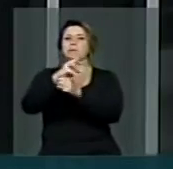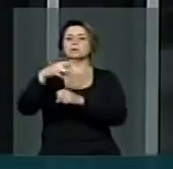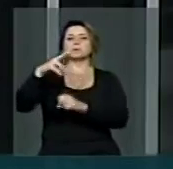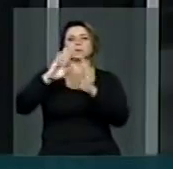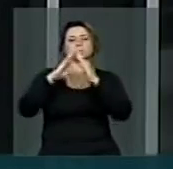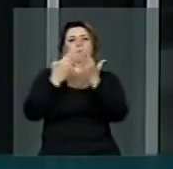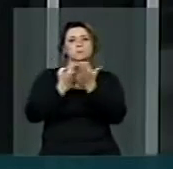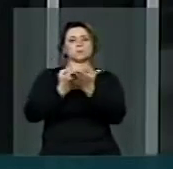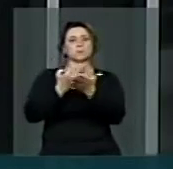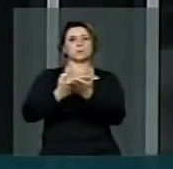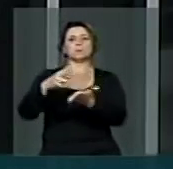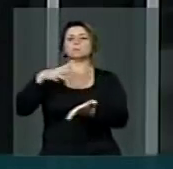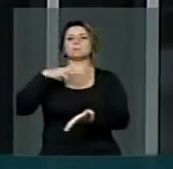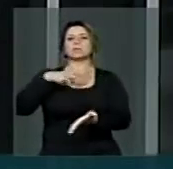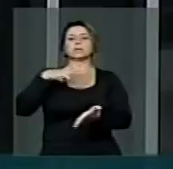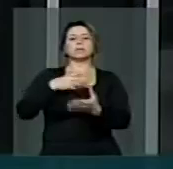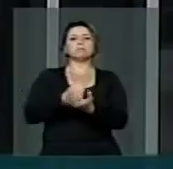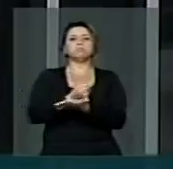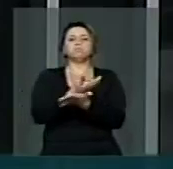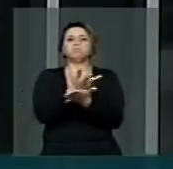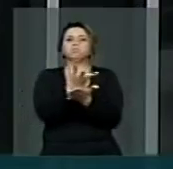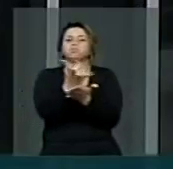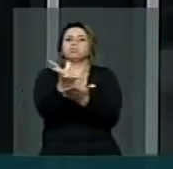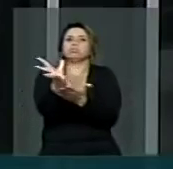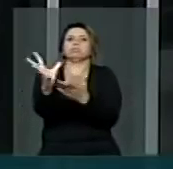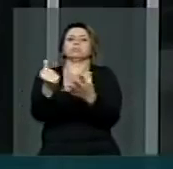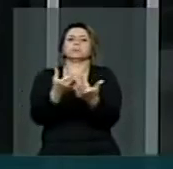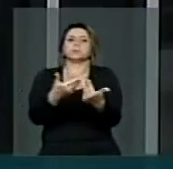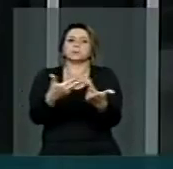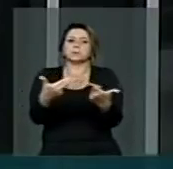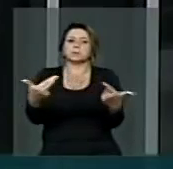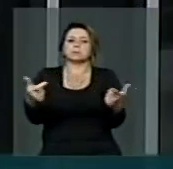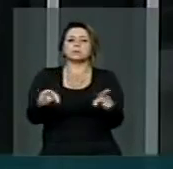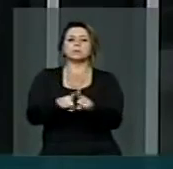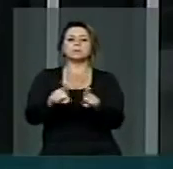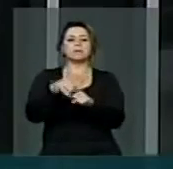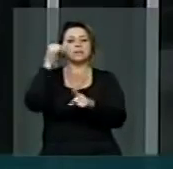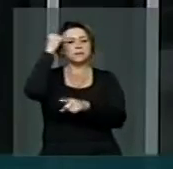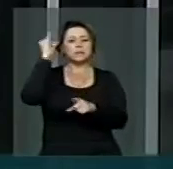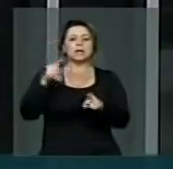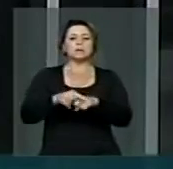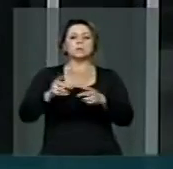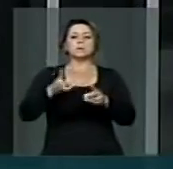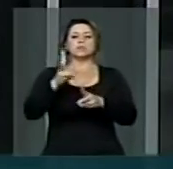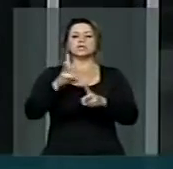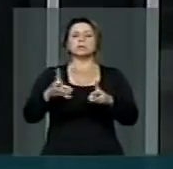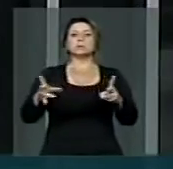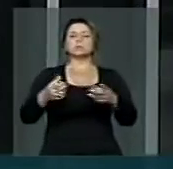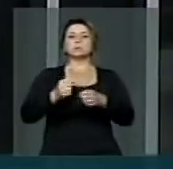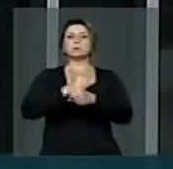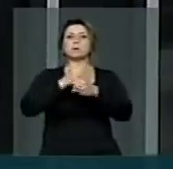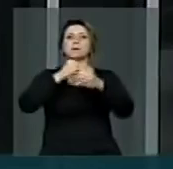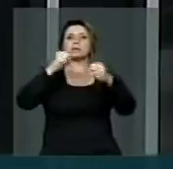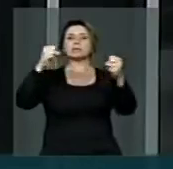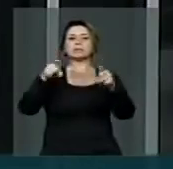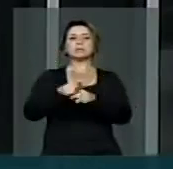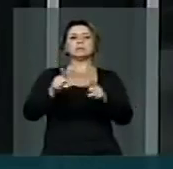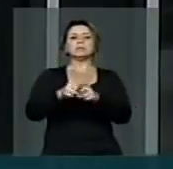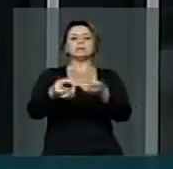de fiscalizar esse gigante, de cuidar para que seu gigantismo não lhe atrofie o